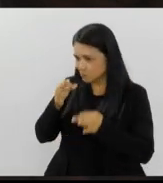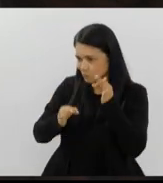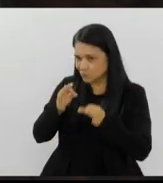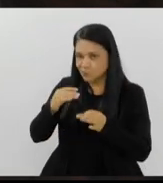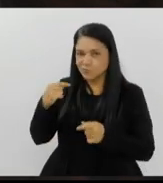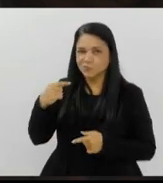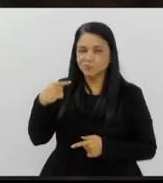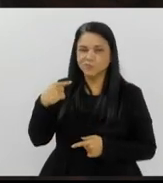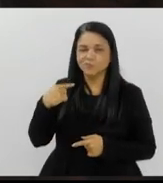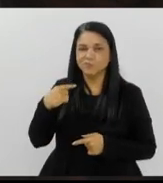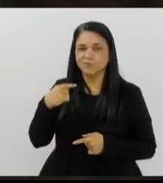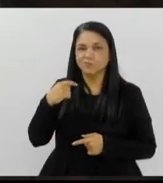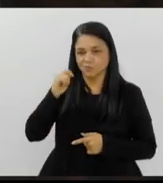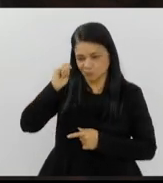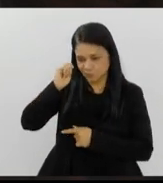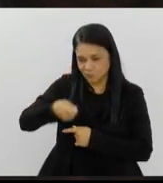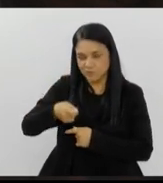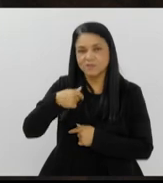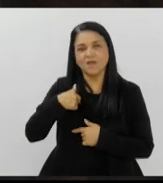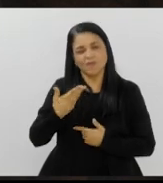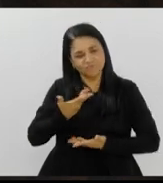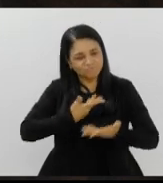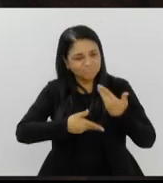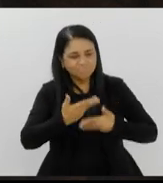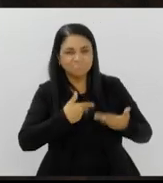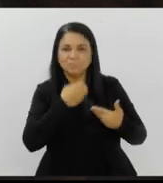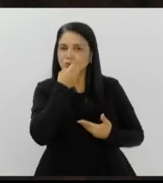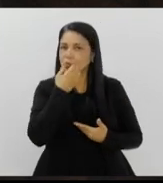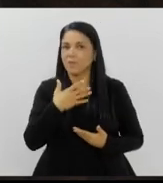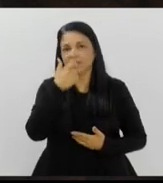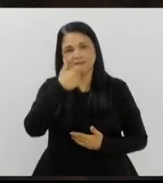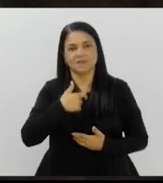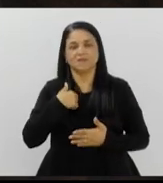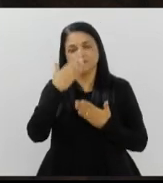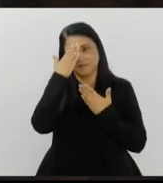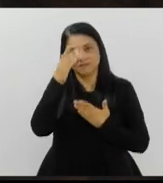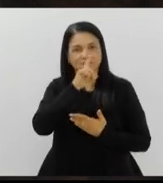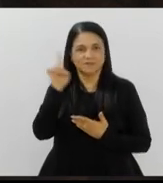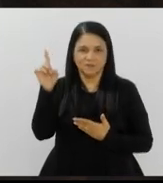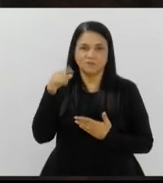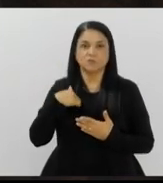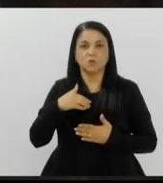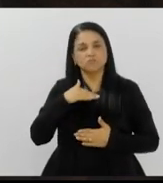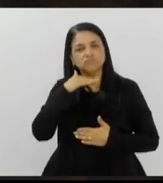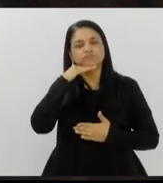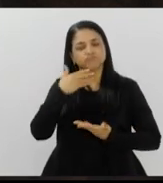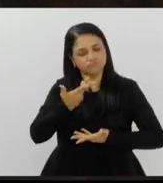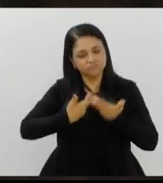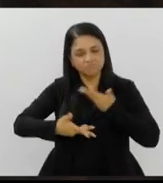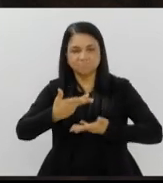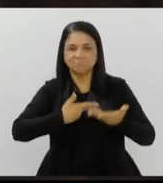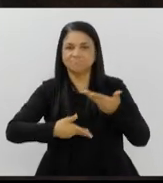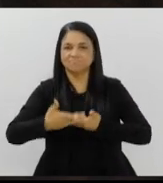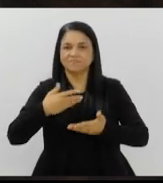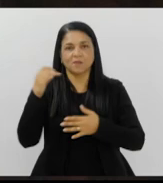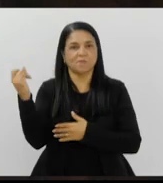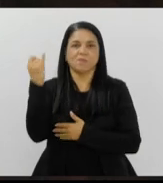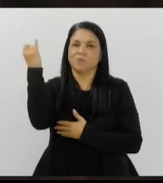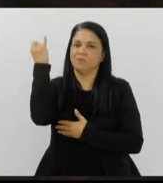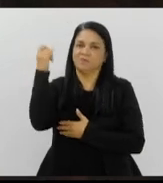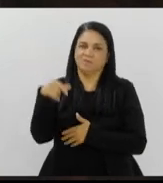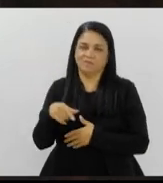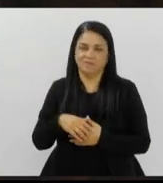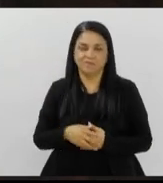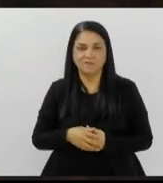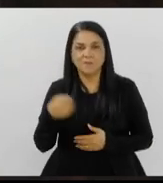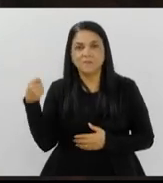um meio que a gente convive muito bem, tramita muito bem, graças a Deus. E tramita de cabeça erguida, né? Isso é o mais importante.